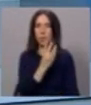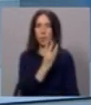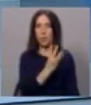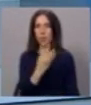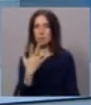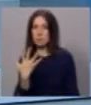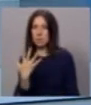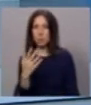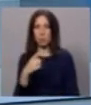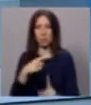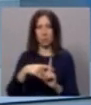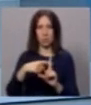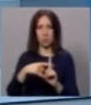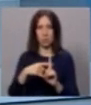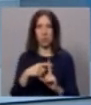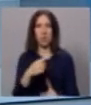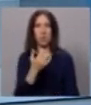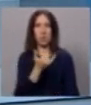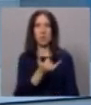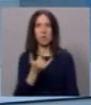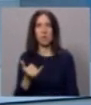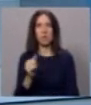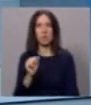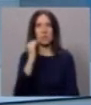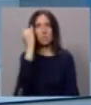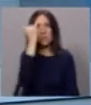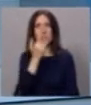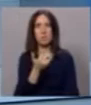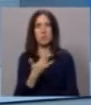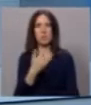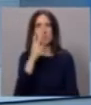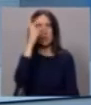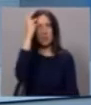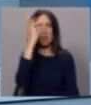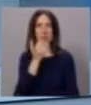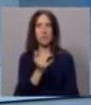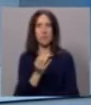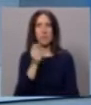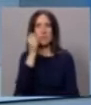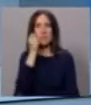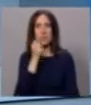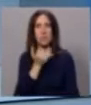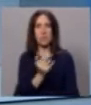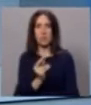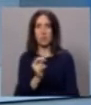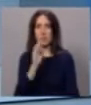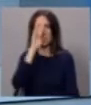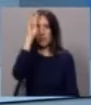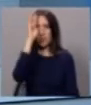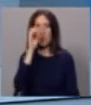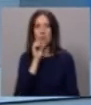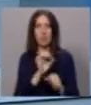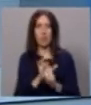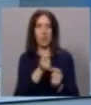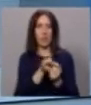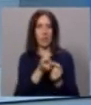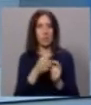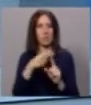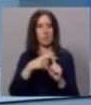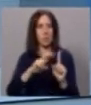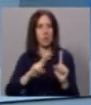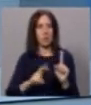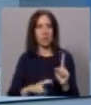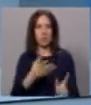graus, temos 22 para Bragança, 21 para Vila Real, 20 para Viseu, 23 para Braga, no litoral as temperaturas mais